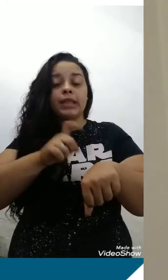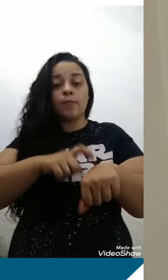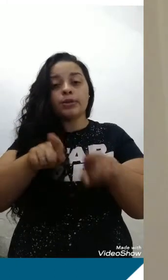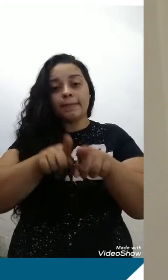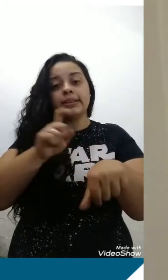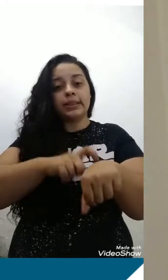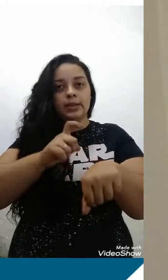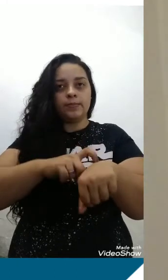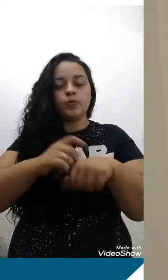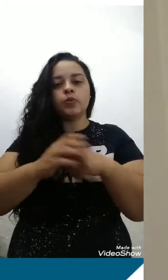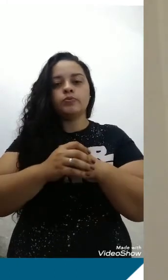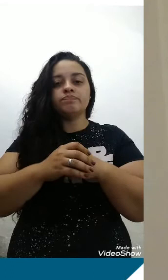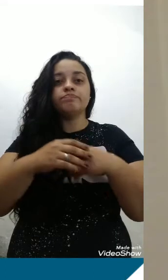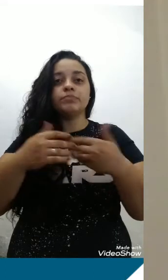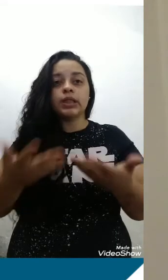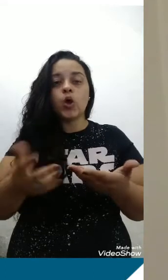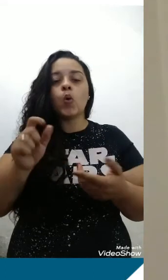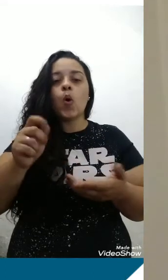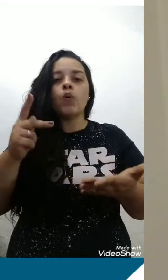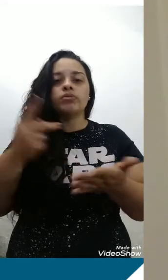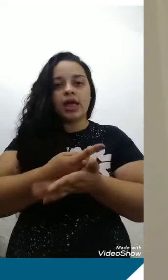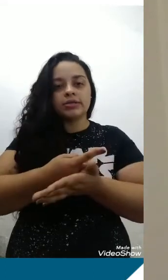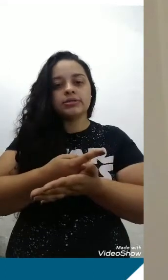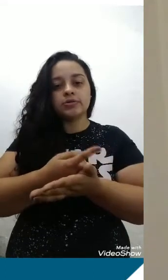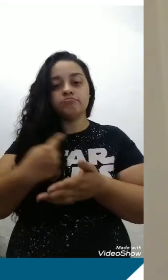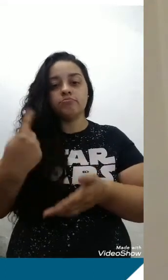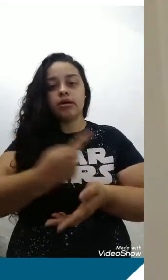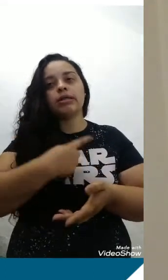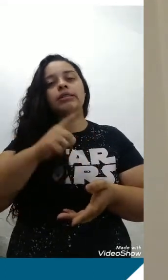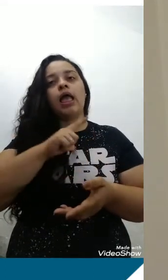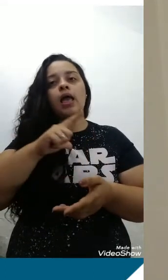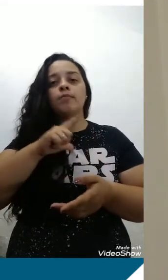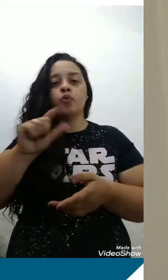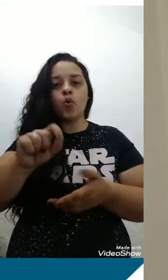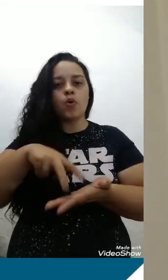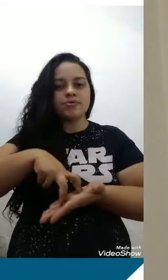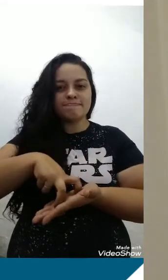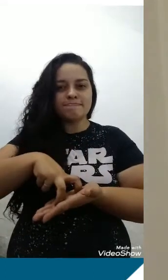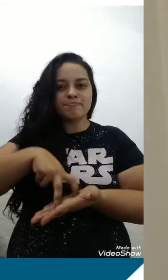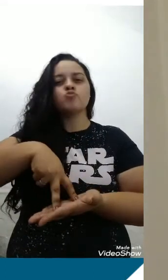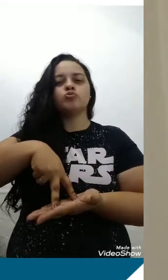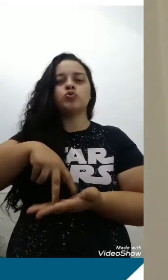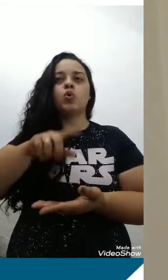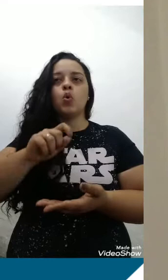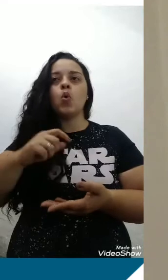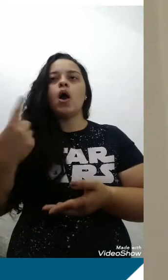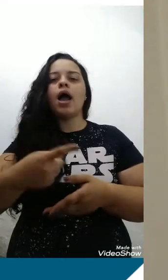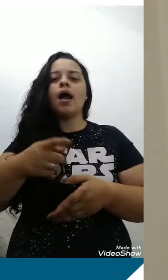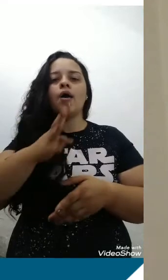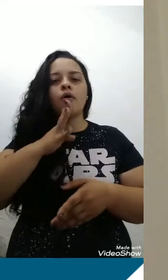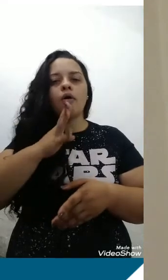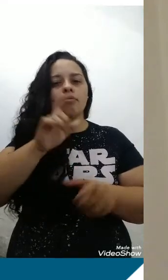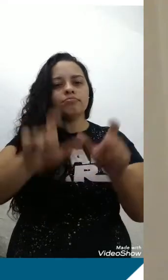em um tempo. Então, o que acontece? Nós temos que o impulso,